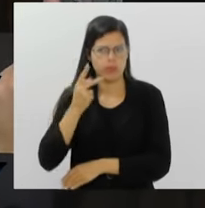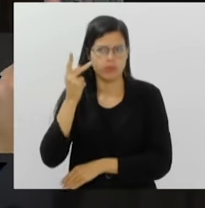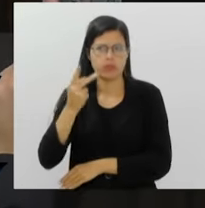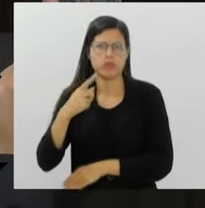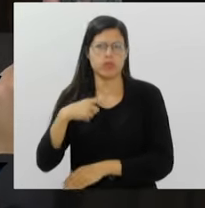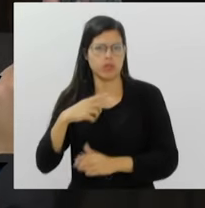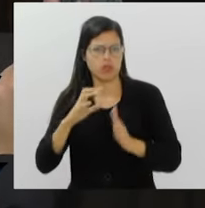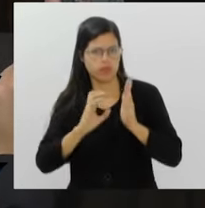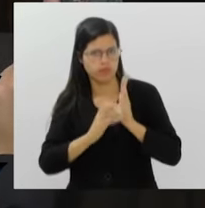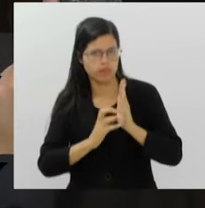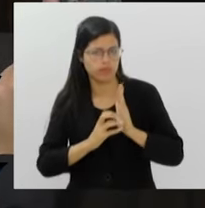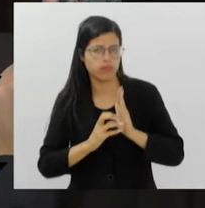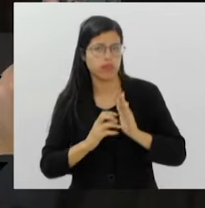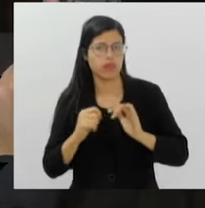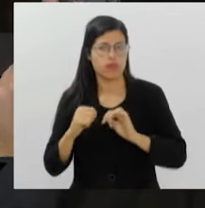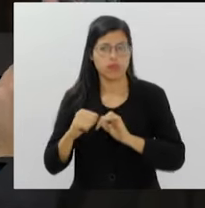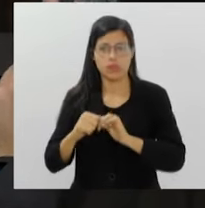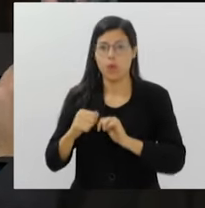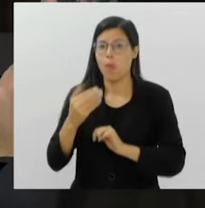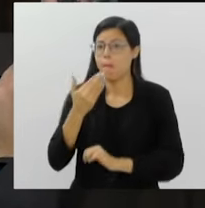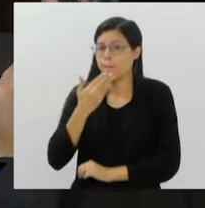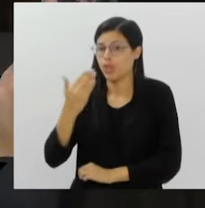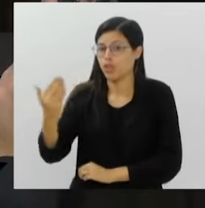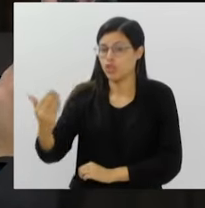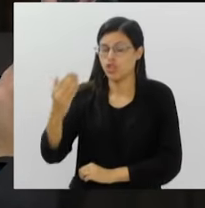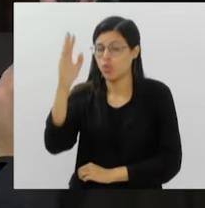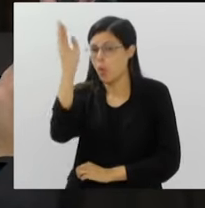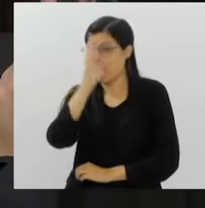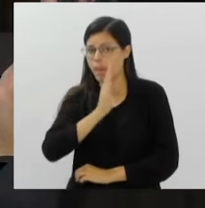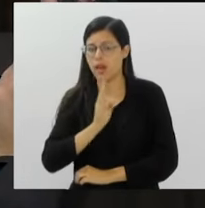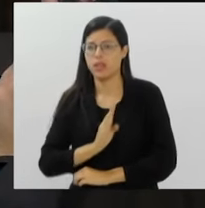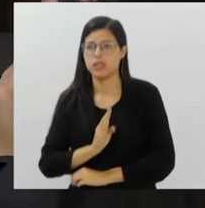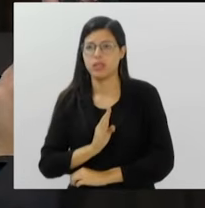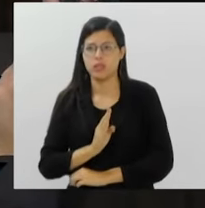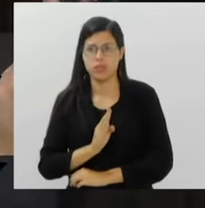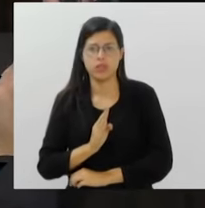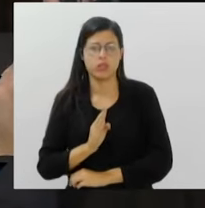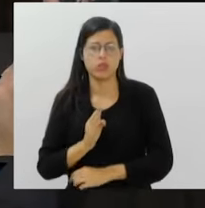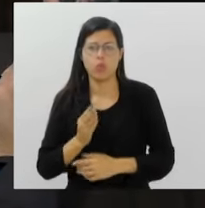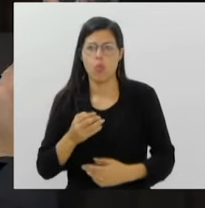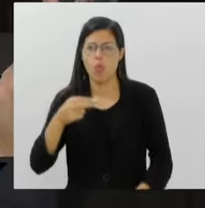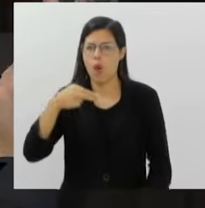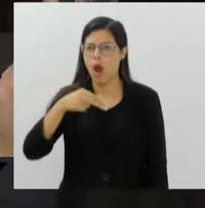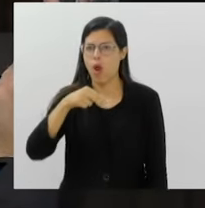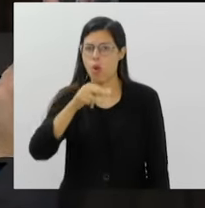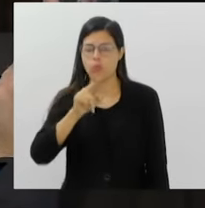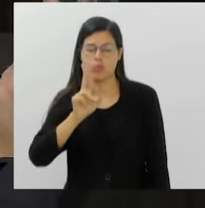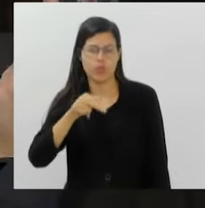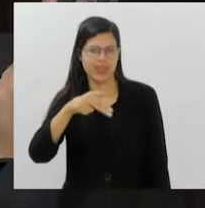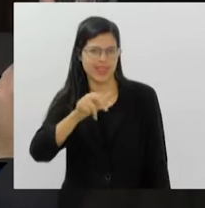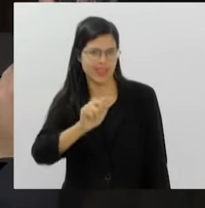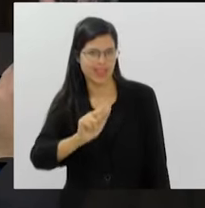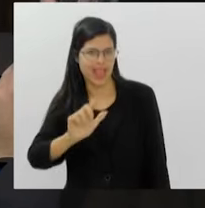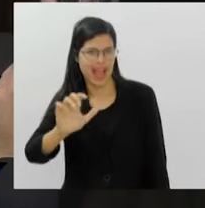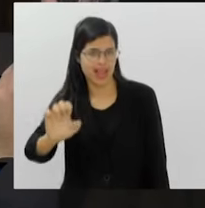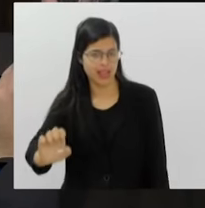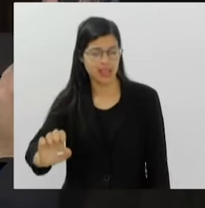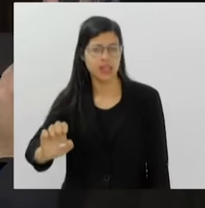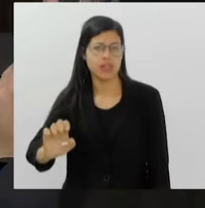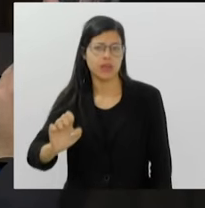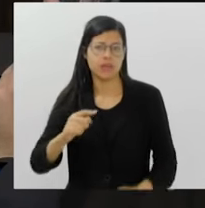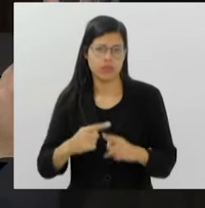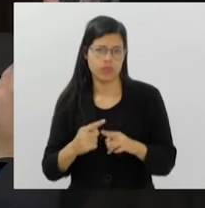partidários, e de fazer um apelo nacional, Tia Ju, não sei se via Onali, eu não sei se via, né, porque a